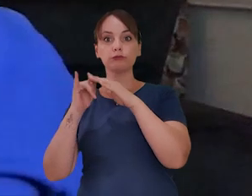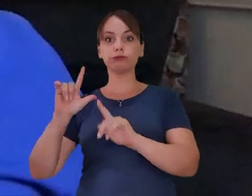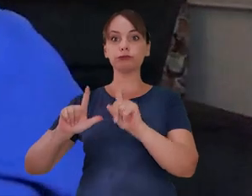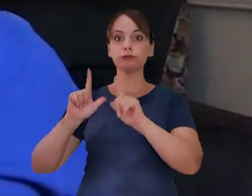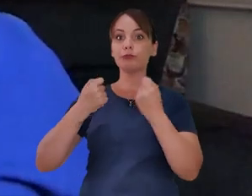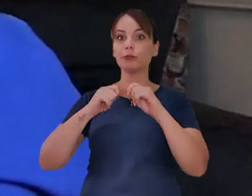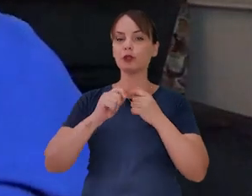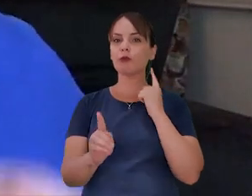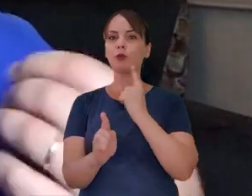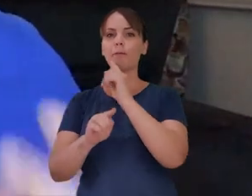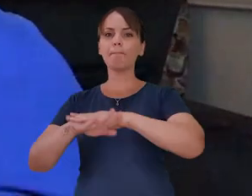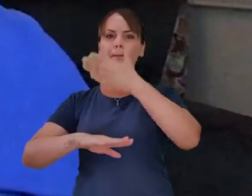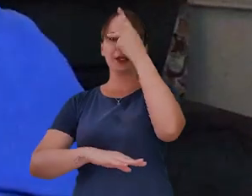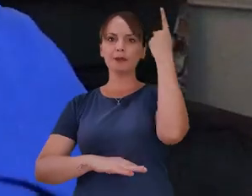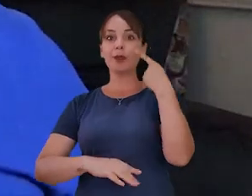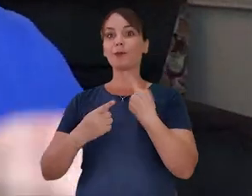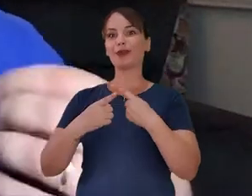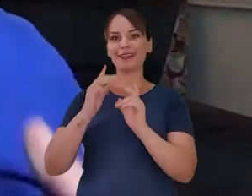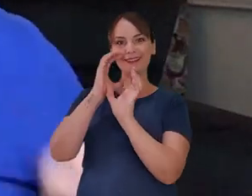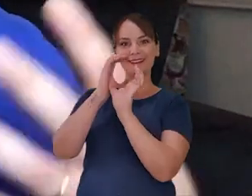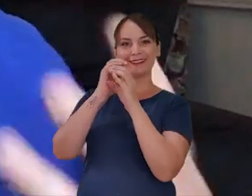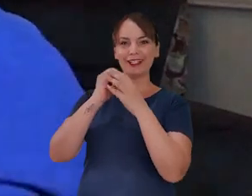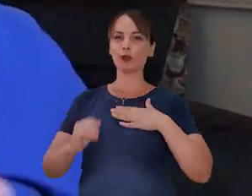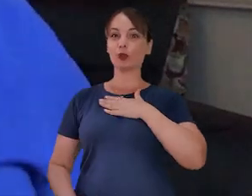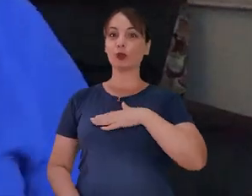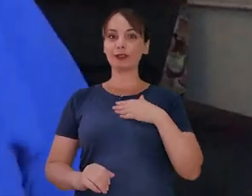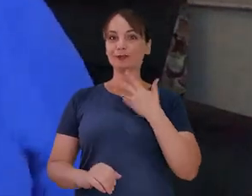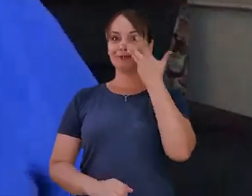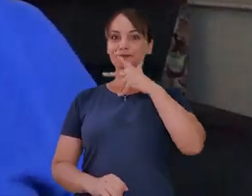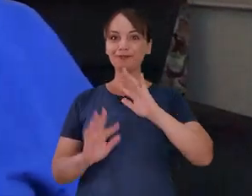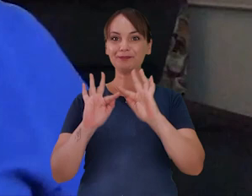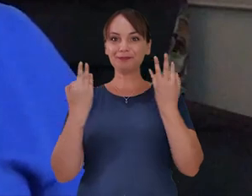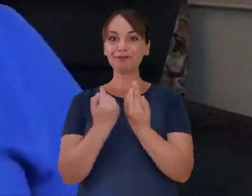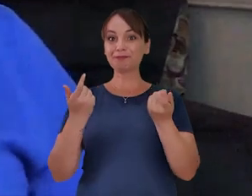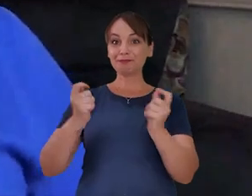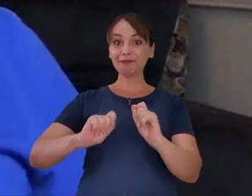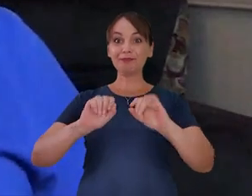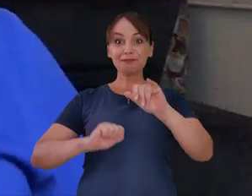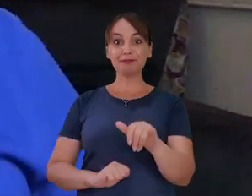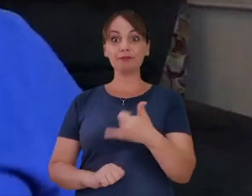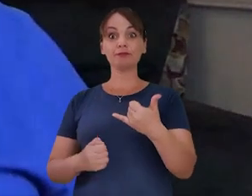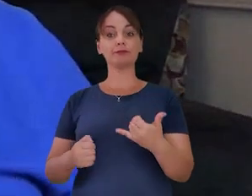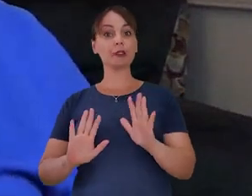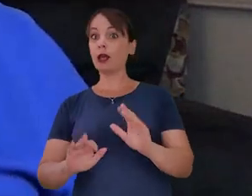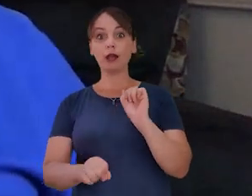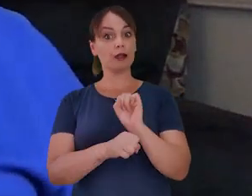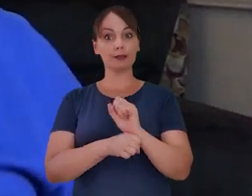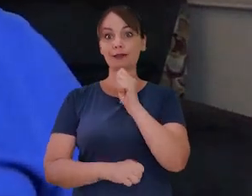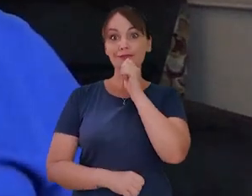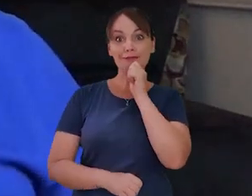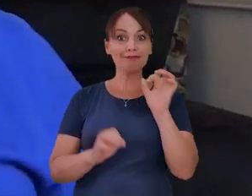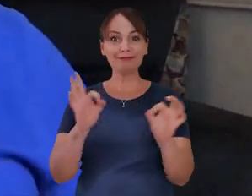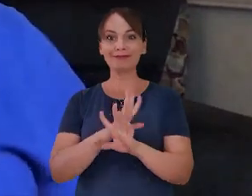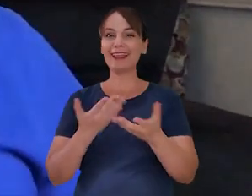pessoas, porque a gente fala de ciência de uma maneira gostosa, que as crianças e as famílias possam aproveitar. Mas não está acabando ainda não, eu quero que